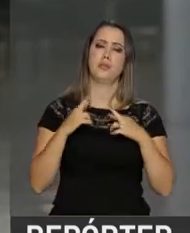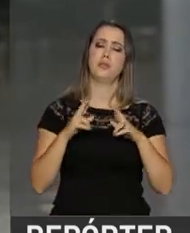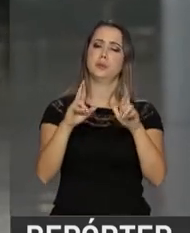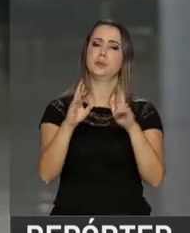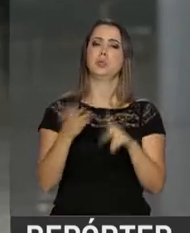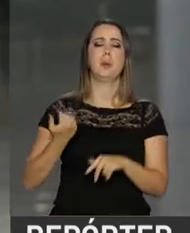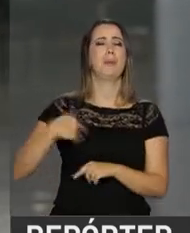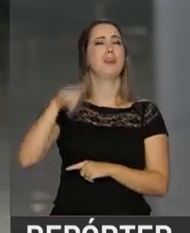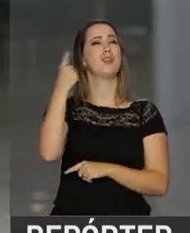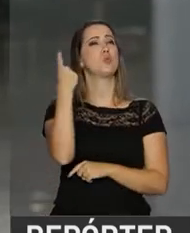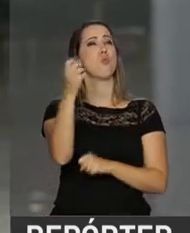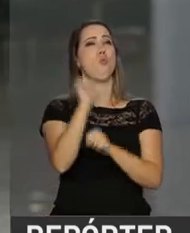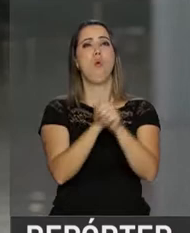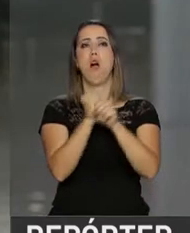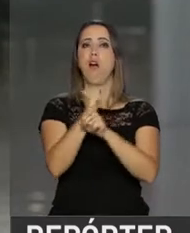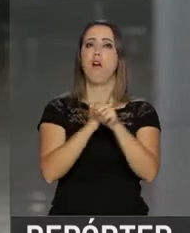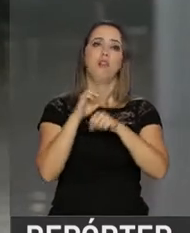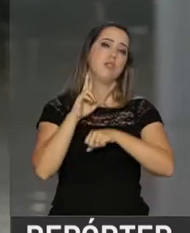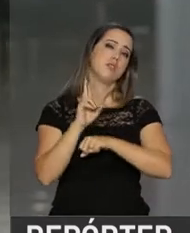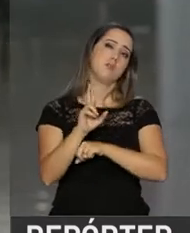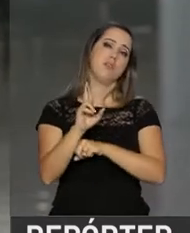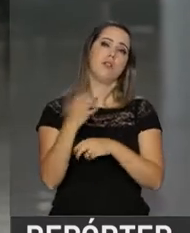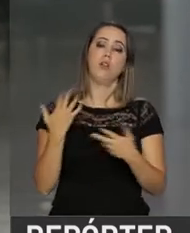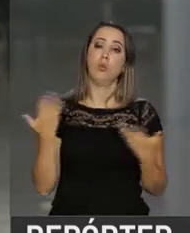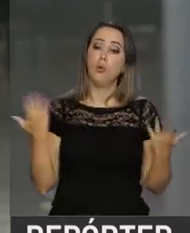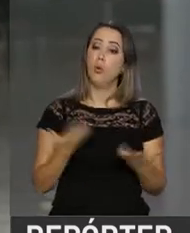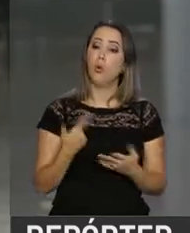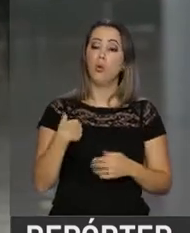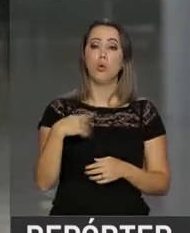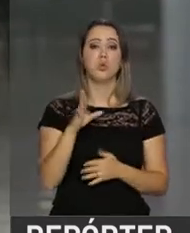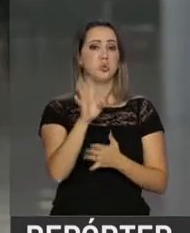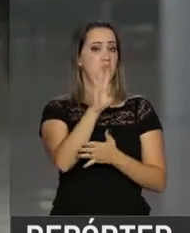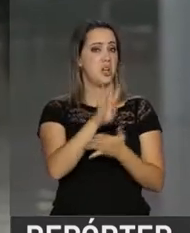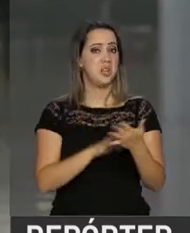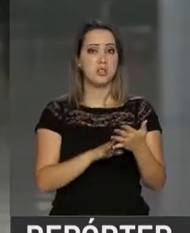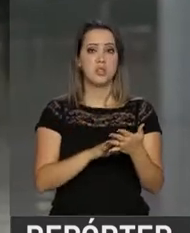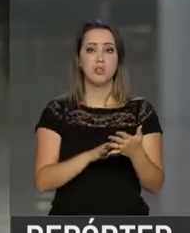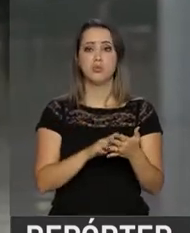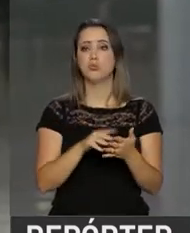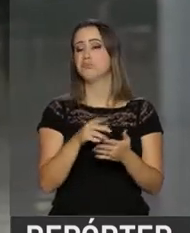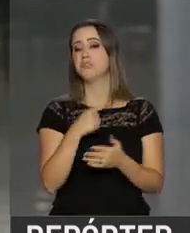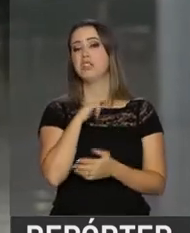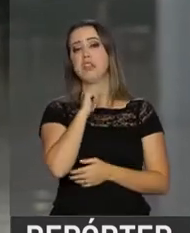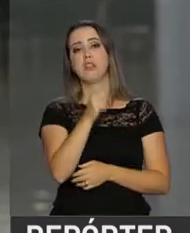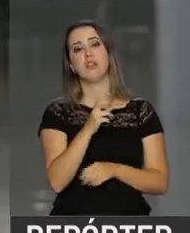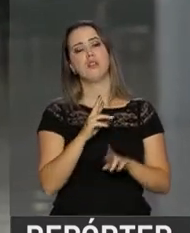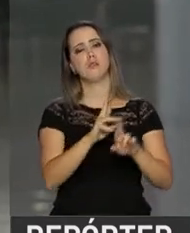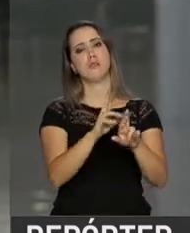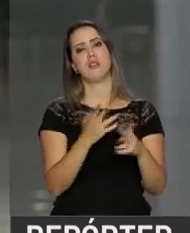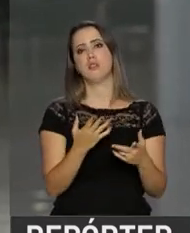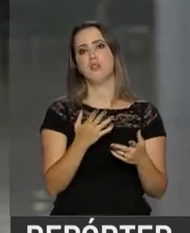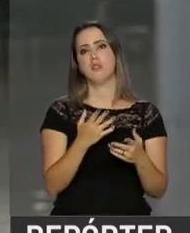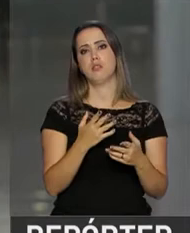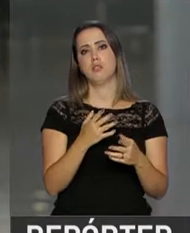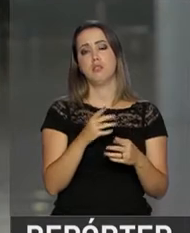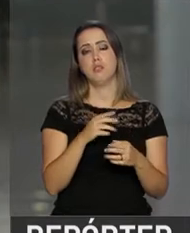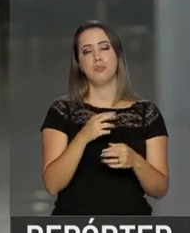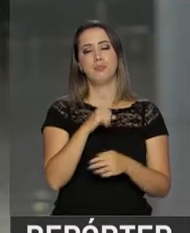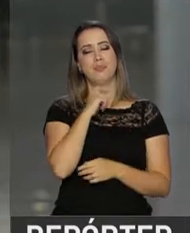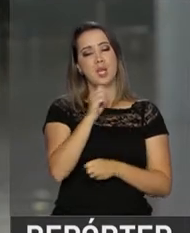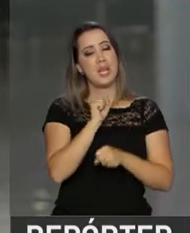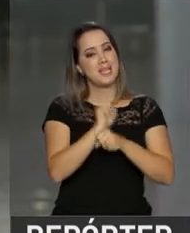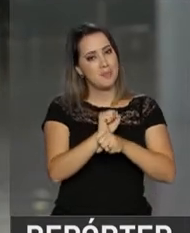mais um ano esperando para entrar na bolsa hoje a lista é zero não tem ninguém esperando e isso